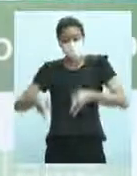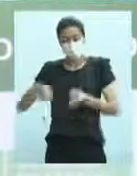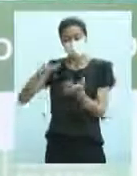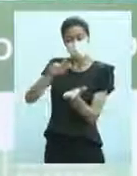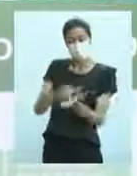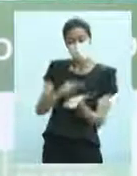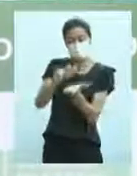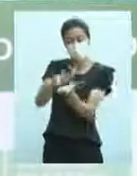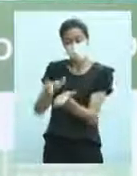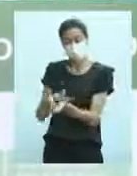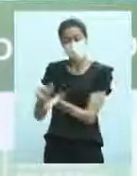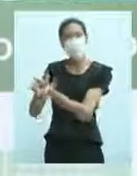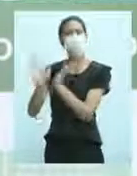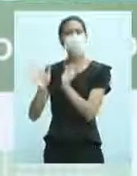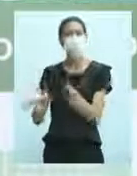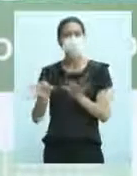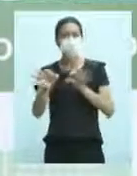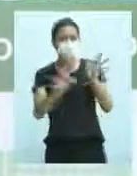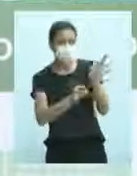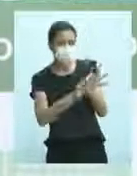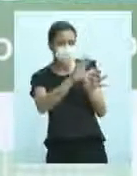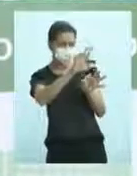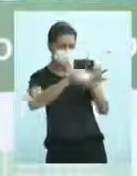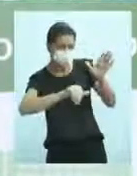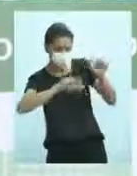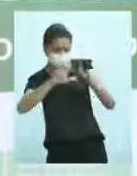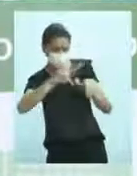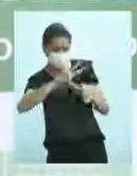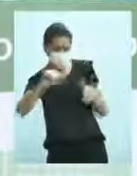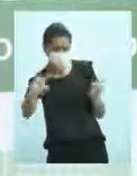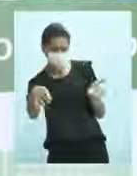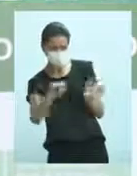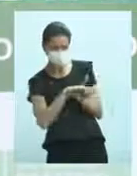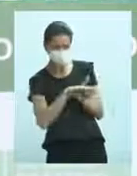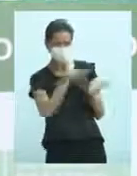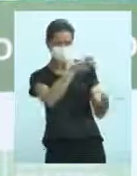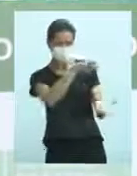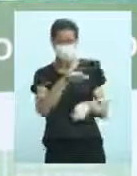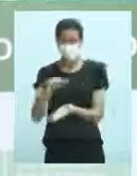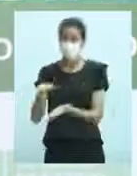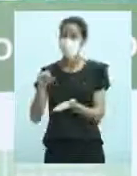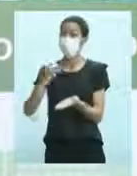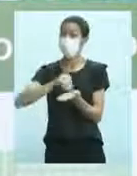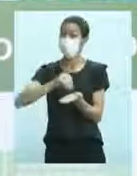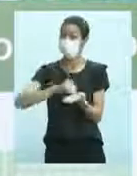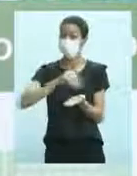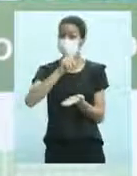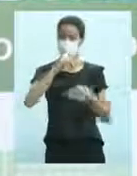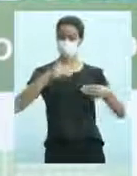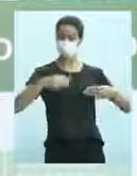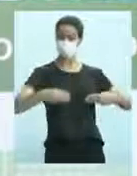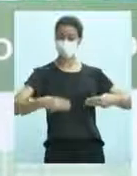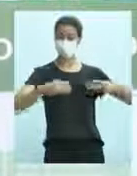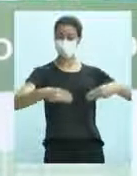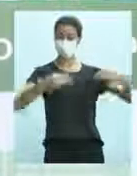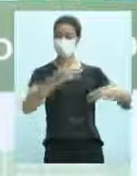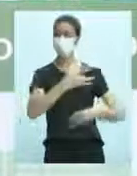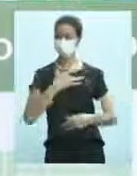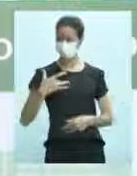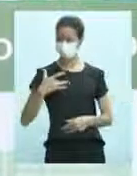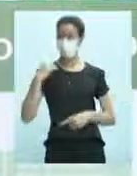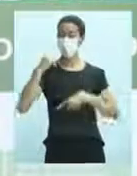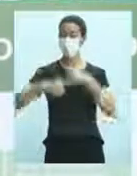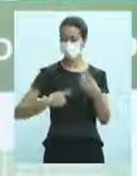contra atualização e que precisa da meditação do ministério da saúde vão ser